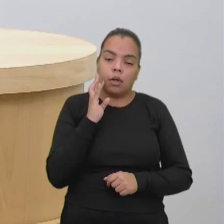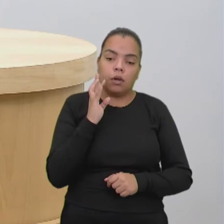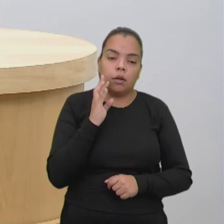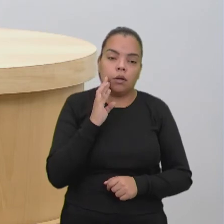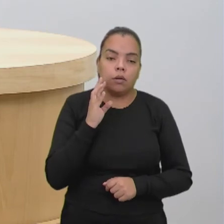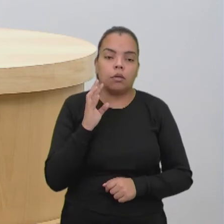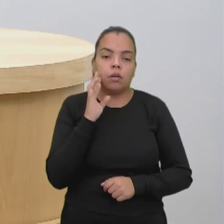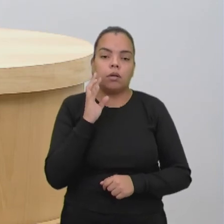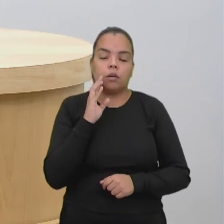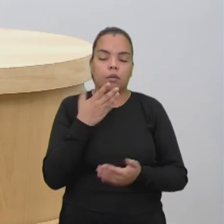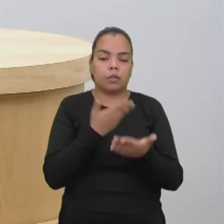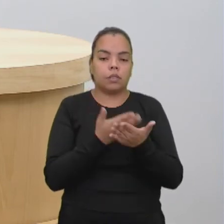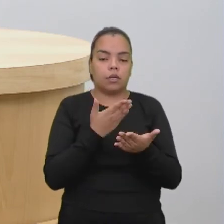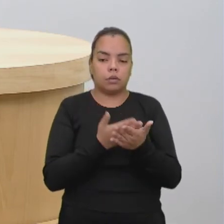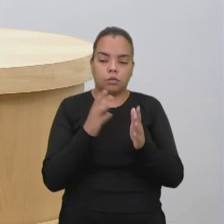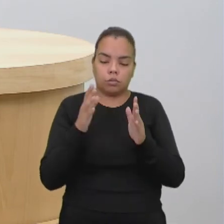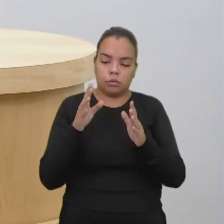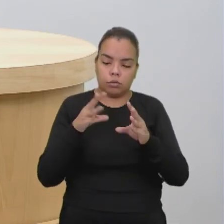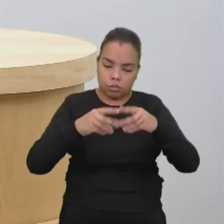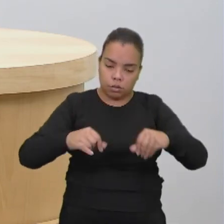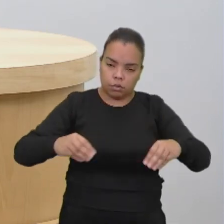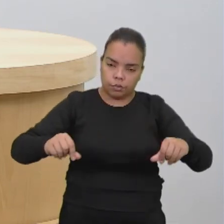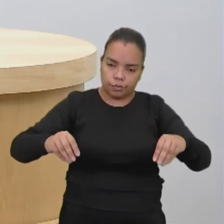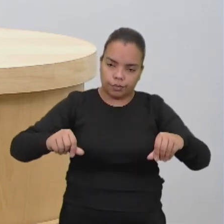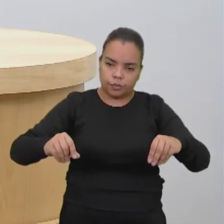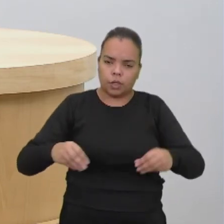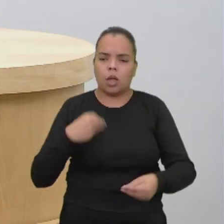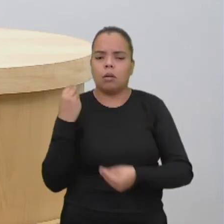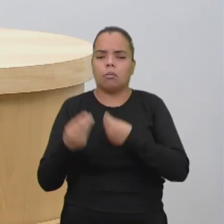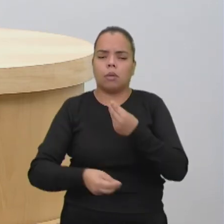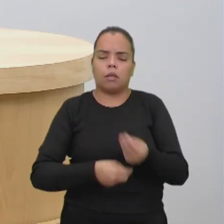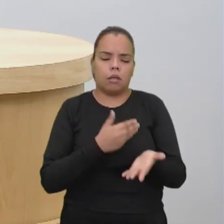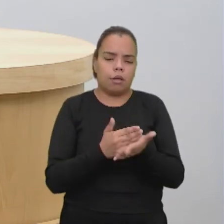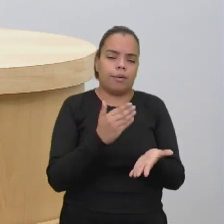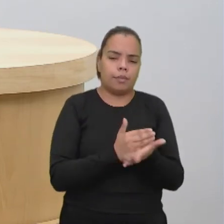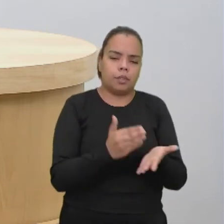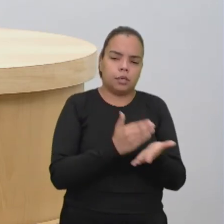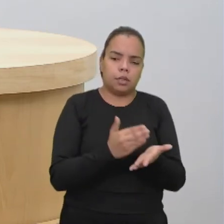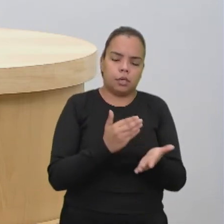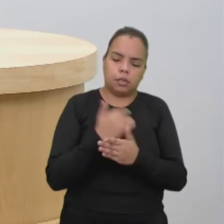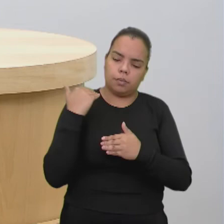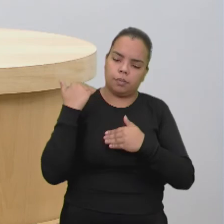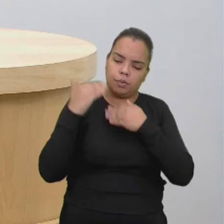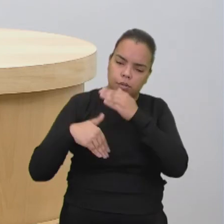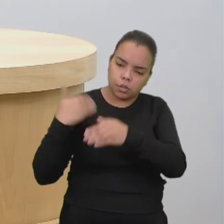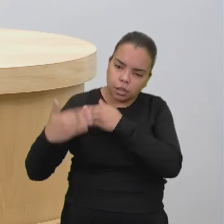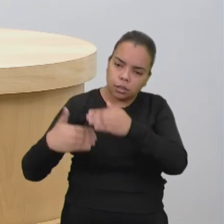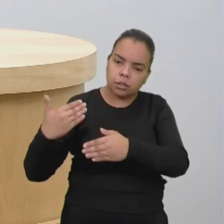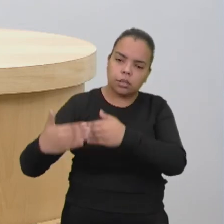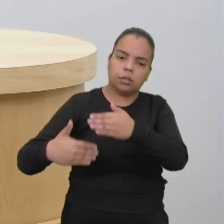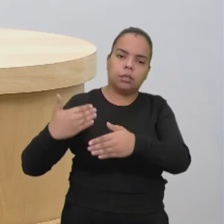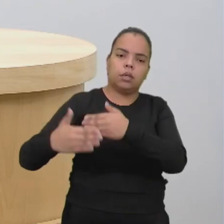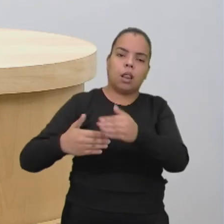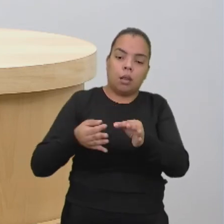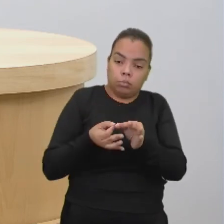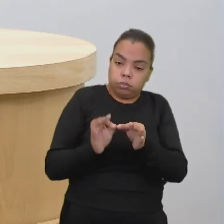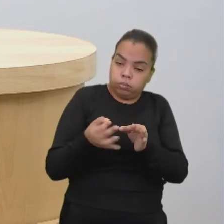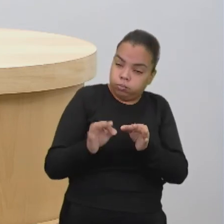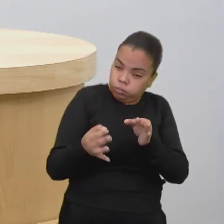um estudo do solo, né, da onde nós começamos, né, e ver esse processo todo, né, que é um processo